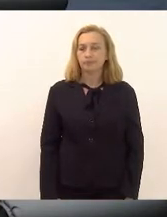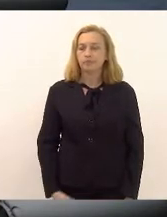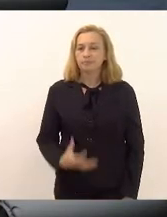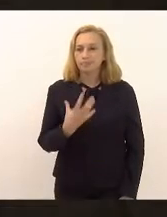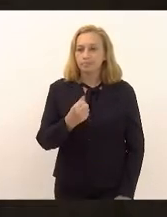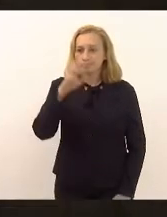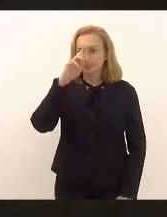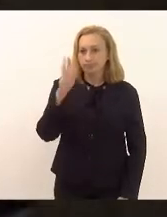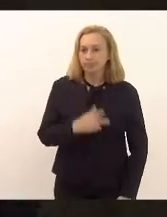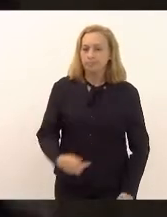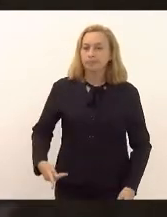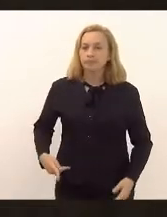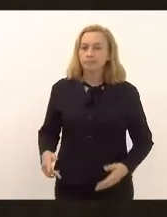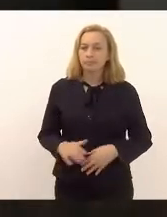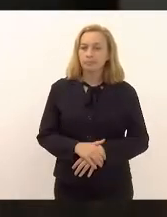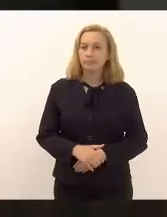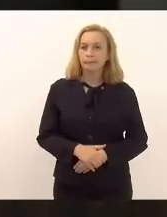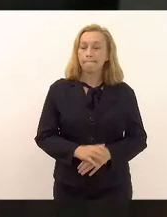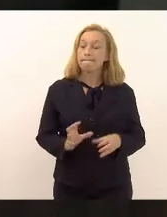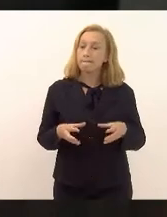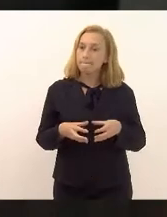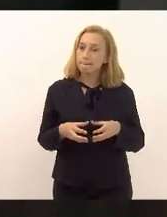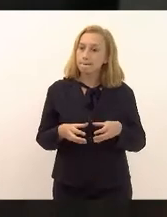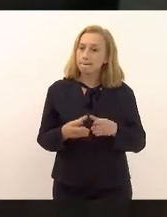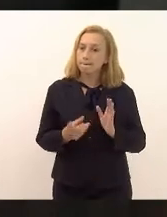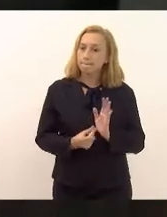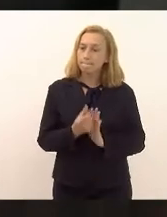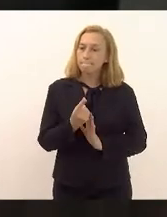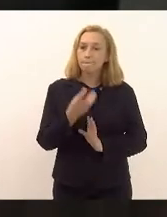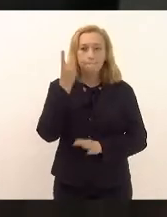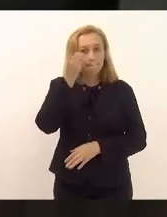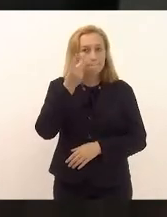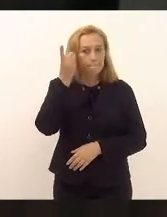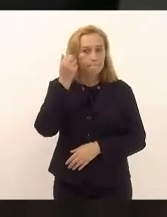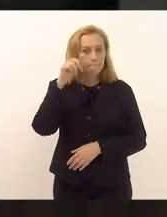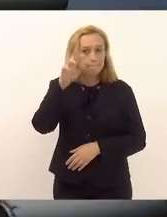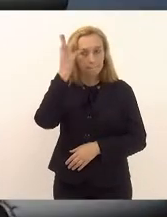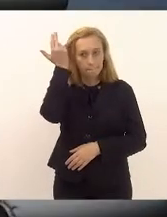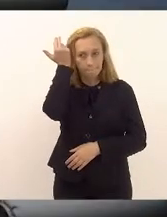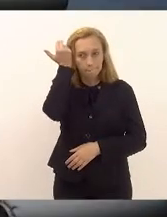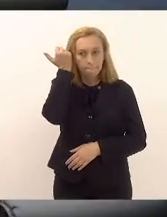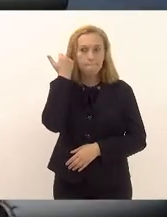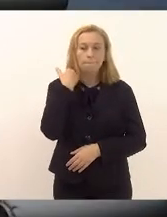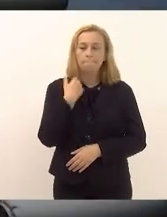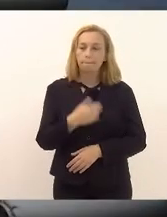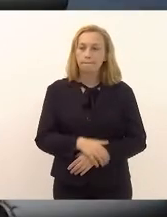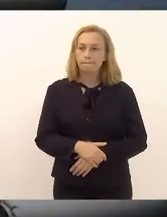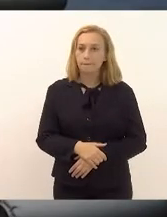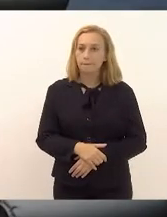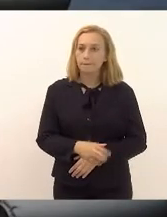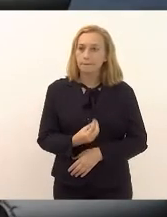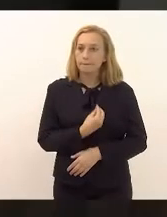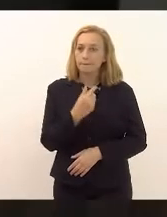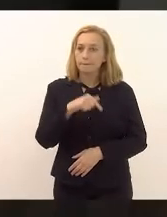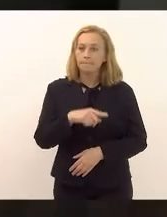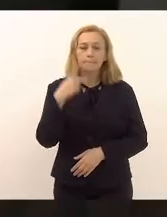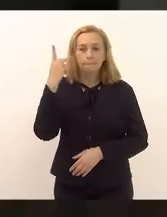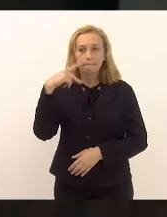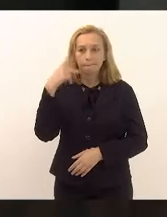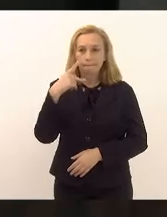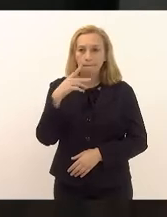Parecer favorável, presidente. Pela Comissão de Orçamento, deputado Eliomar Coelho. Está presente aqui o